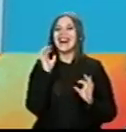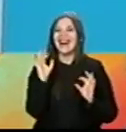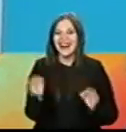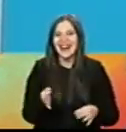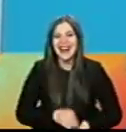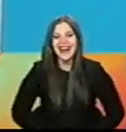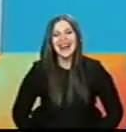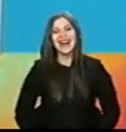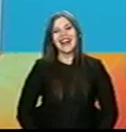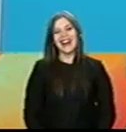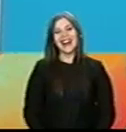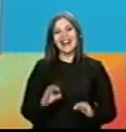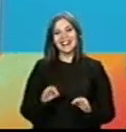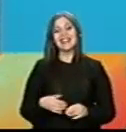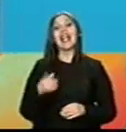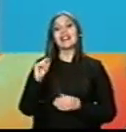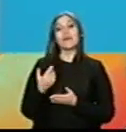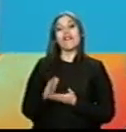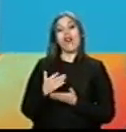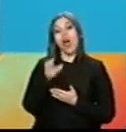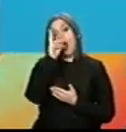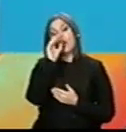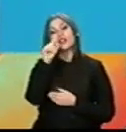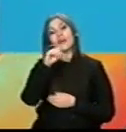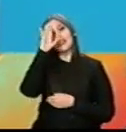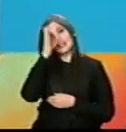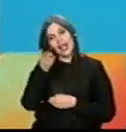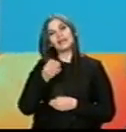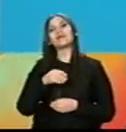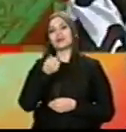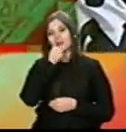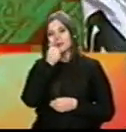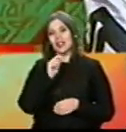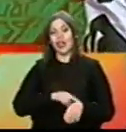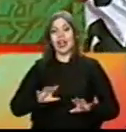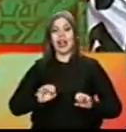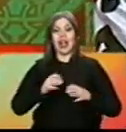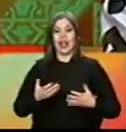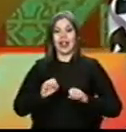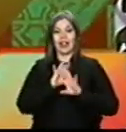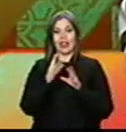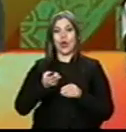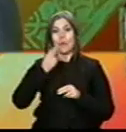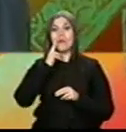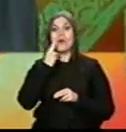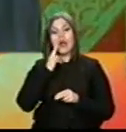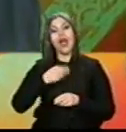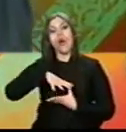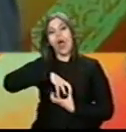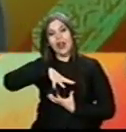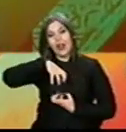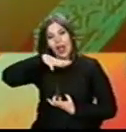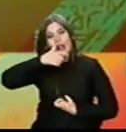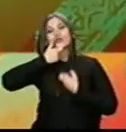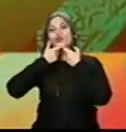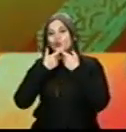Alcoólico e sem álcool. Ah, também faz sem álcool? Pronto. Também. Esta é que faz sem confiança. De morango, de ananás, de abacaxi, de